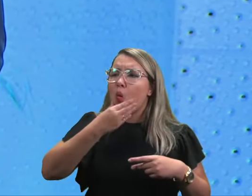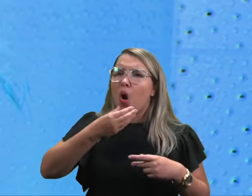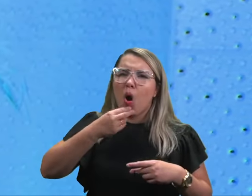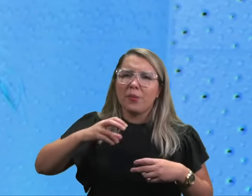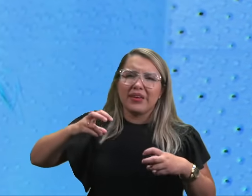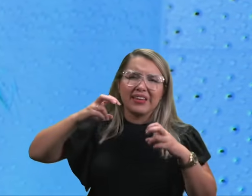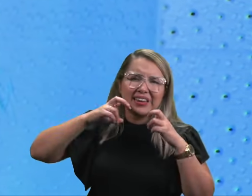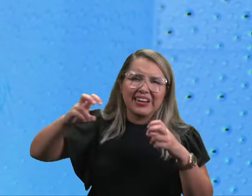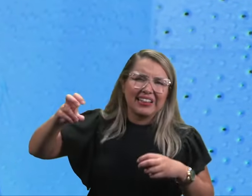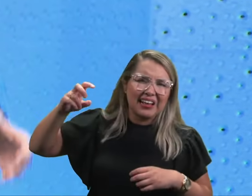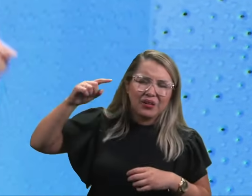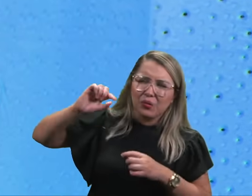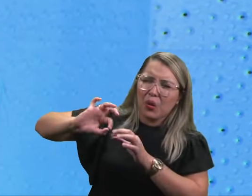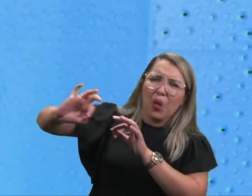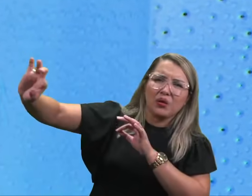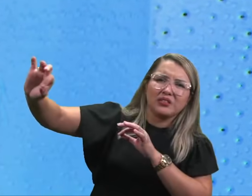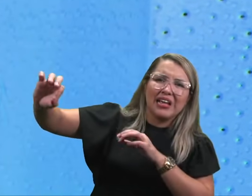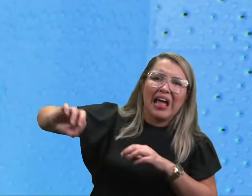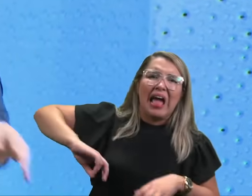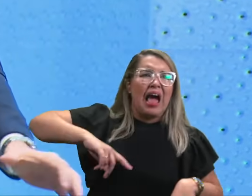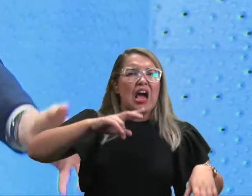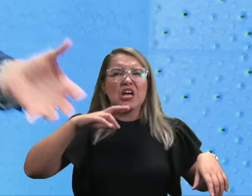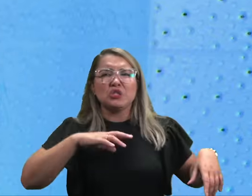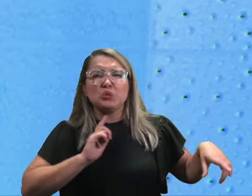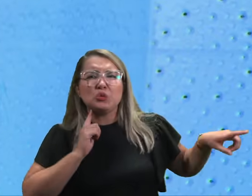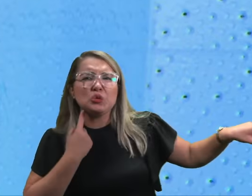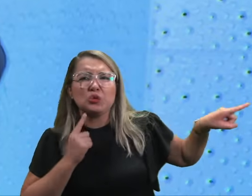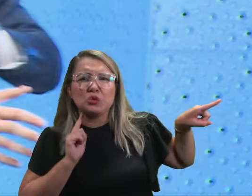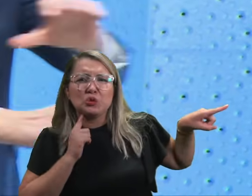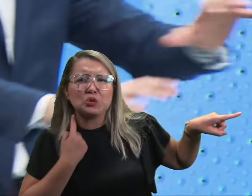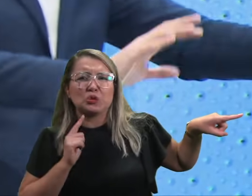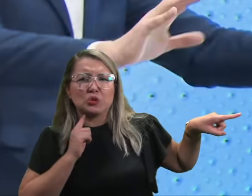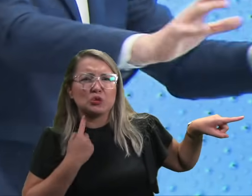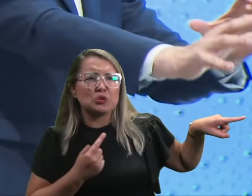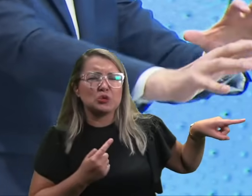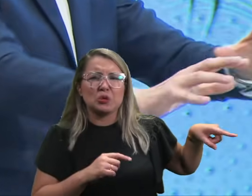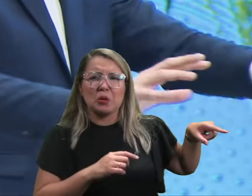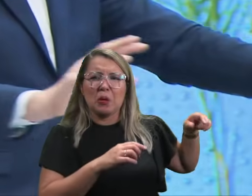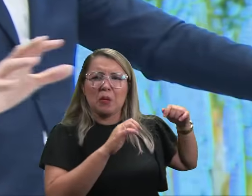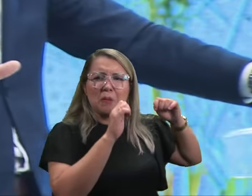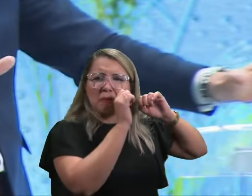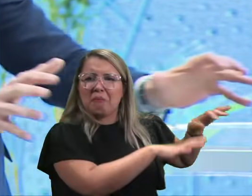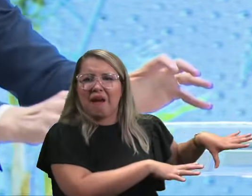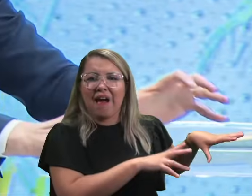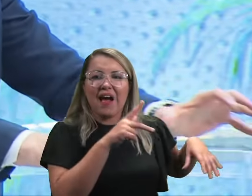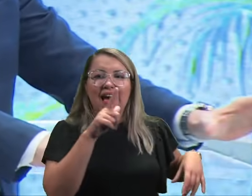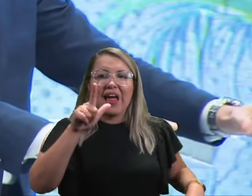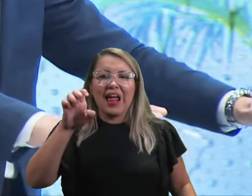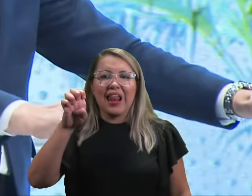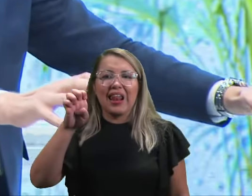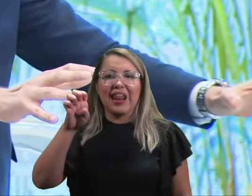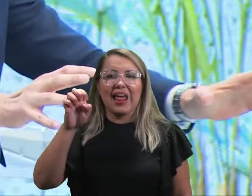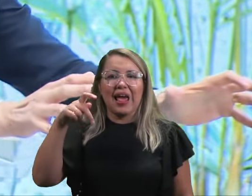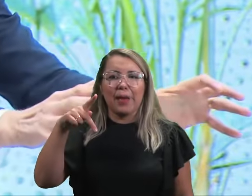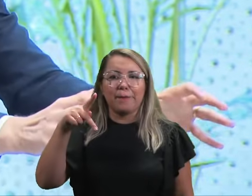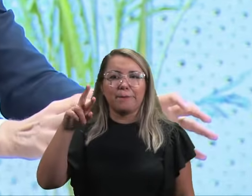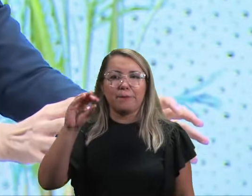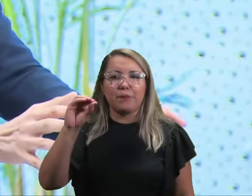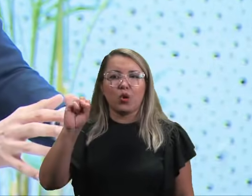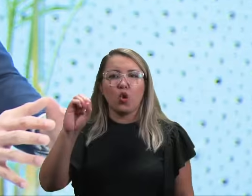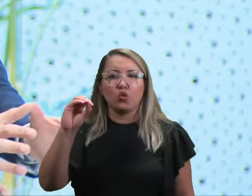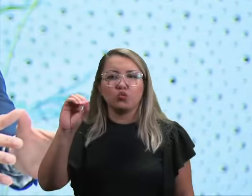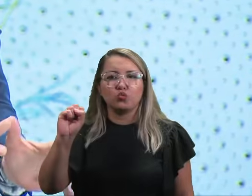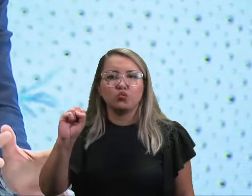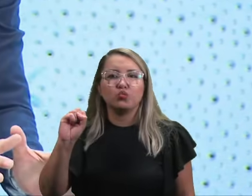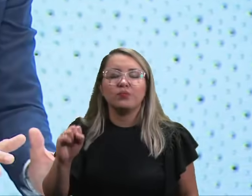leproso, leproso. Todo mundo começa a fugir de diante dele e tal, tenta impedir ele de chegar até Jesus, mas ele chega até